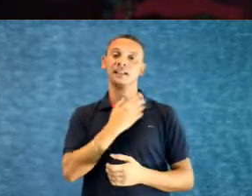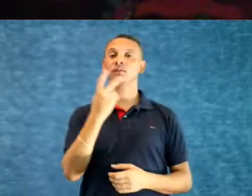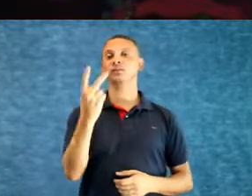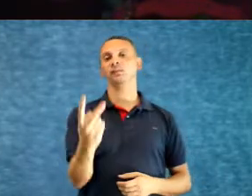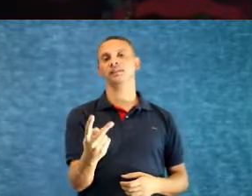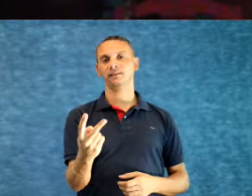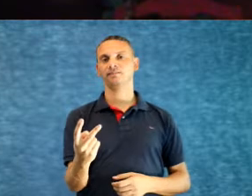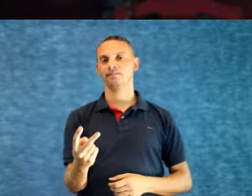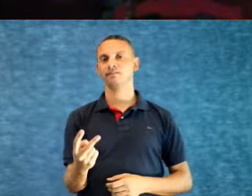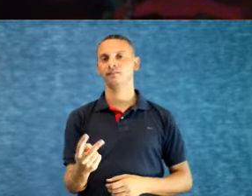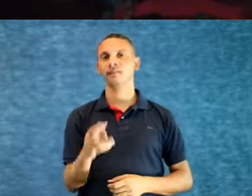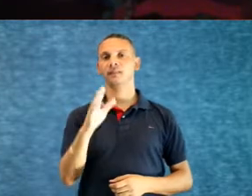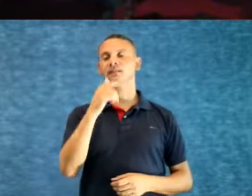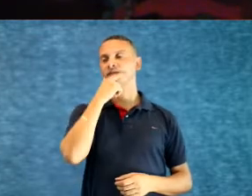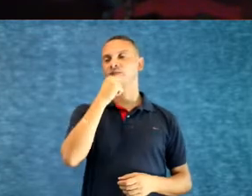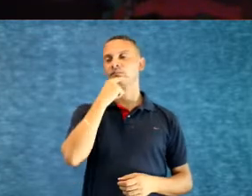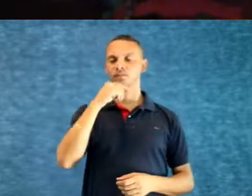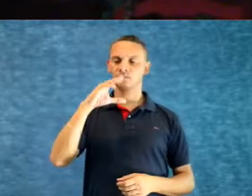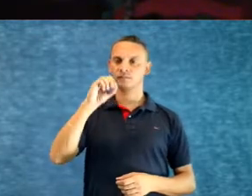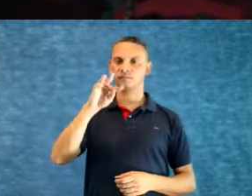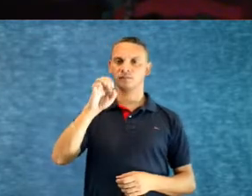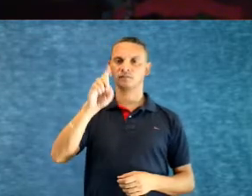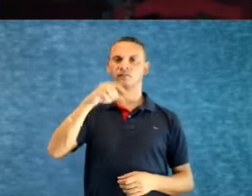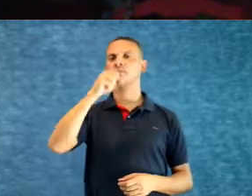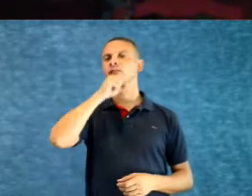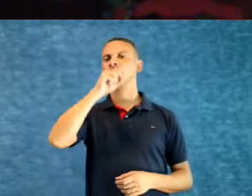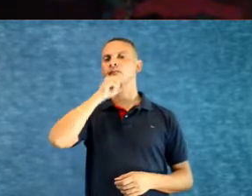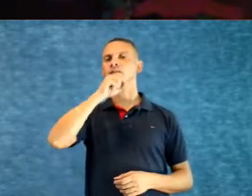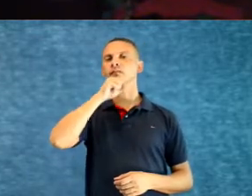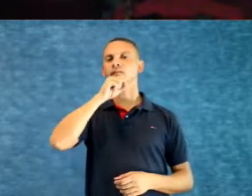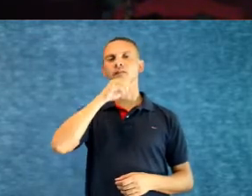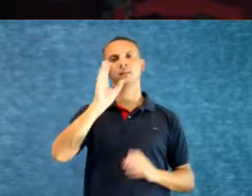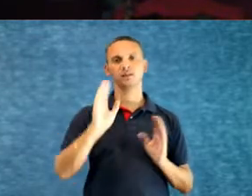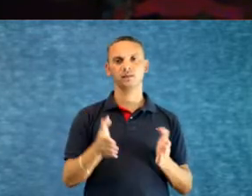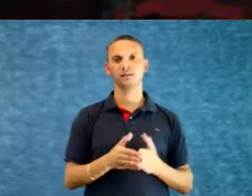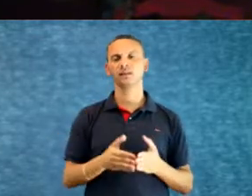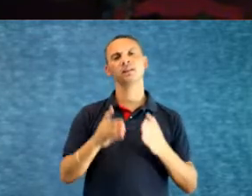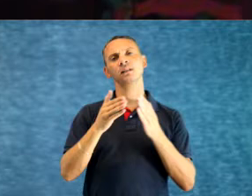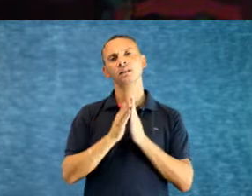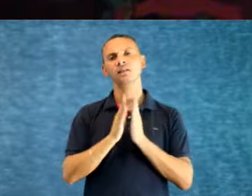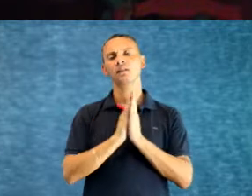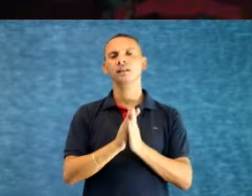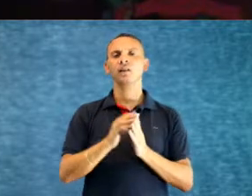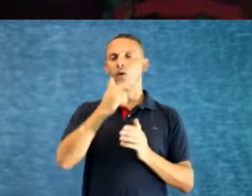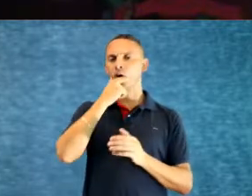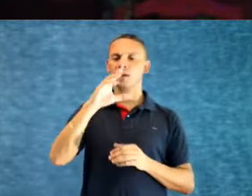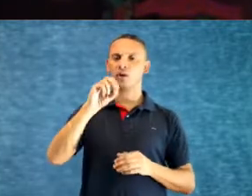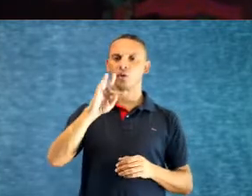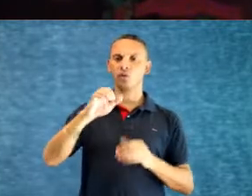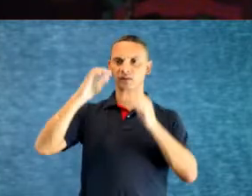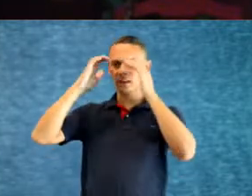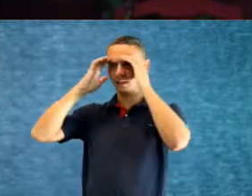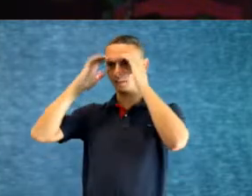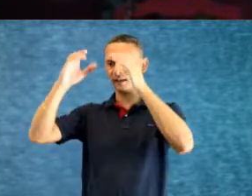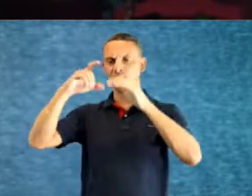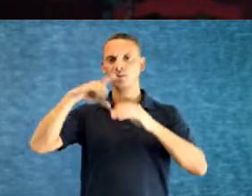Estou perdendo. Boa noite, professora Boa Constança. noite. Me chamo Otávio, Que sou prazer. estudante da UFMG, vim aqui prestigiar a